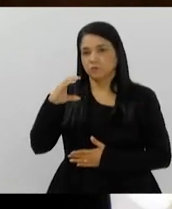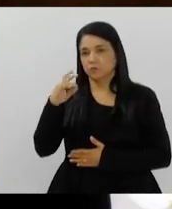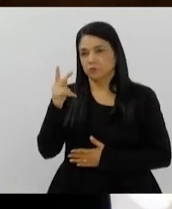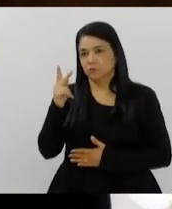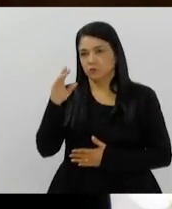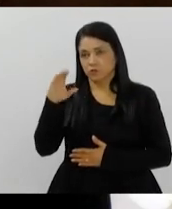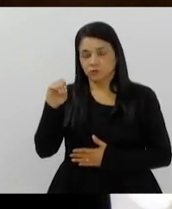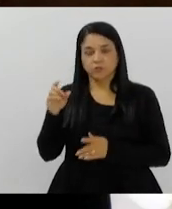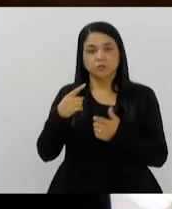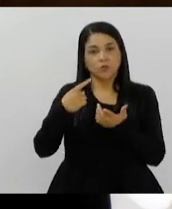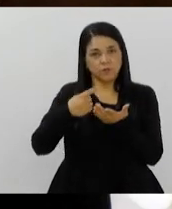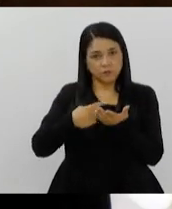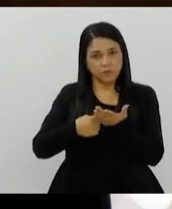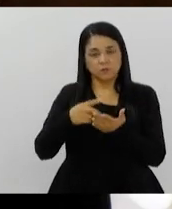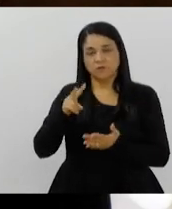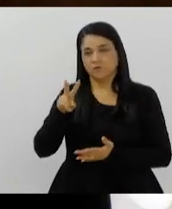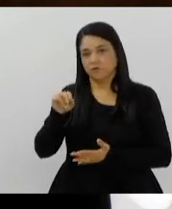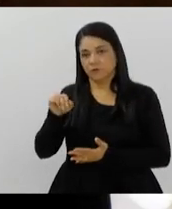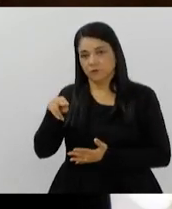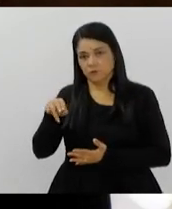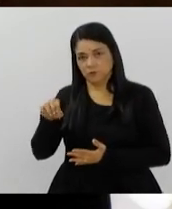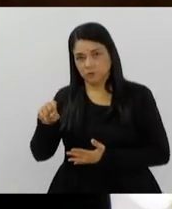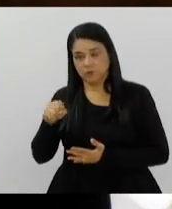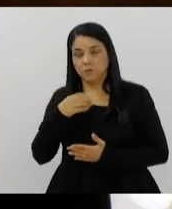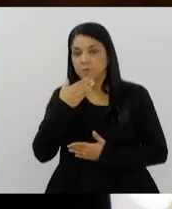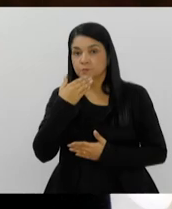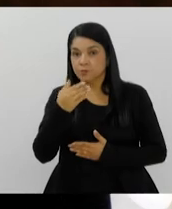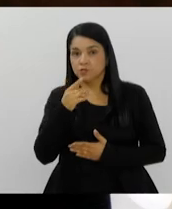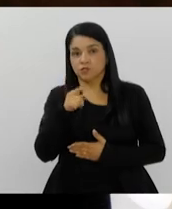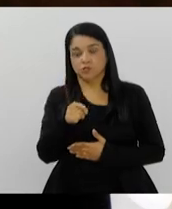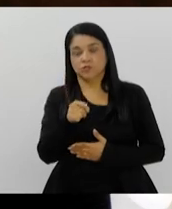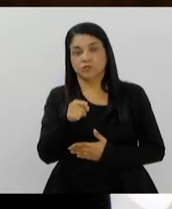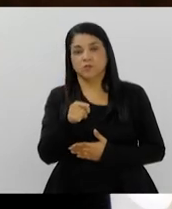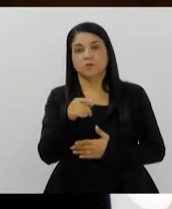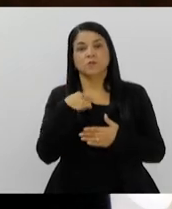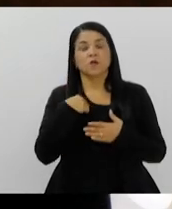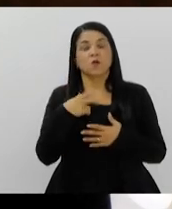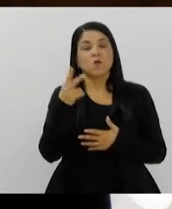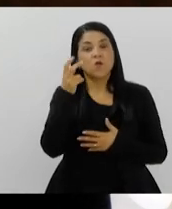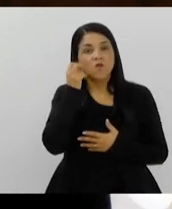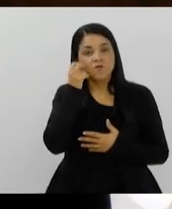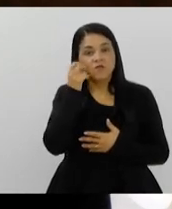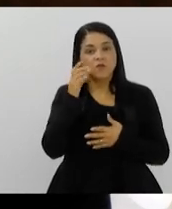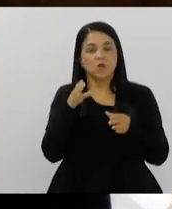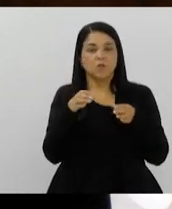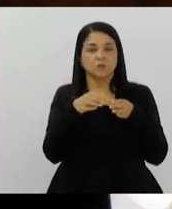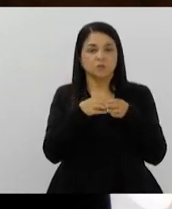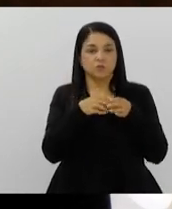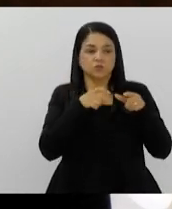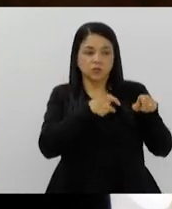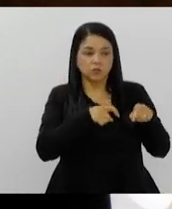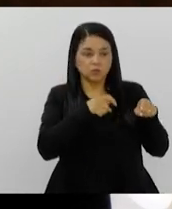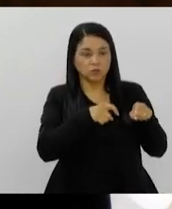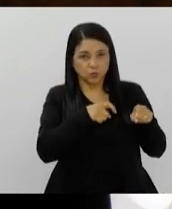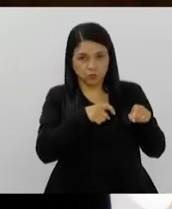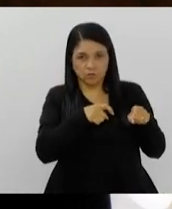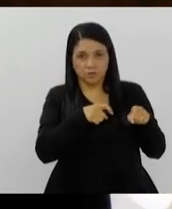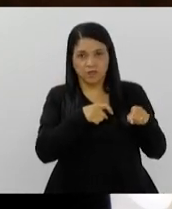deputado Pozzolino, pedir a Vossa Excelência que ouça a Comissão de Agricultura, que não tinha sido